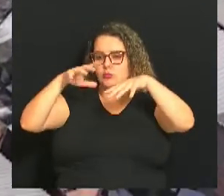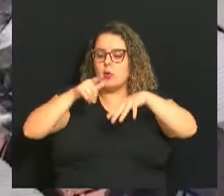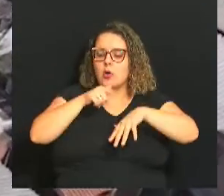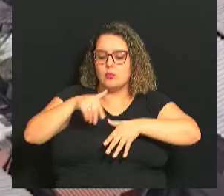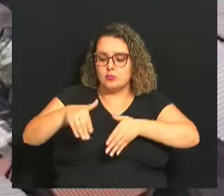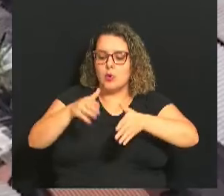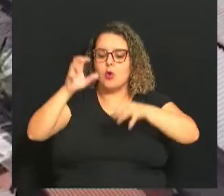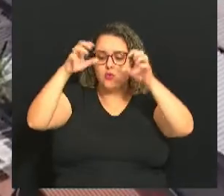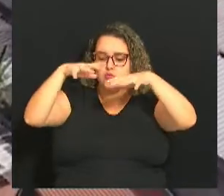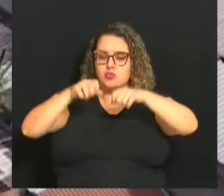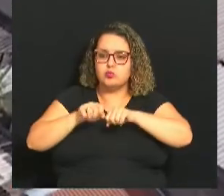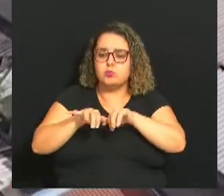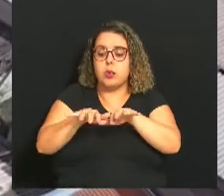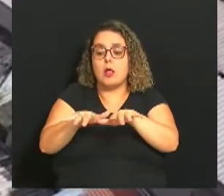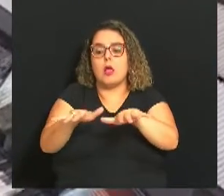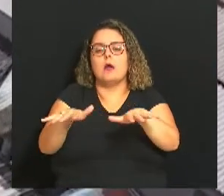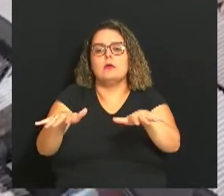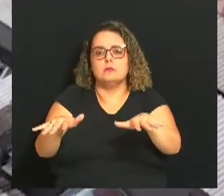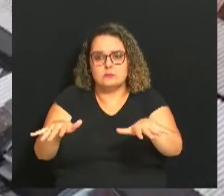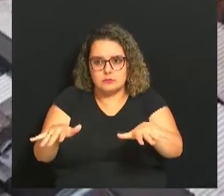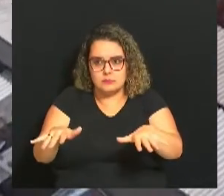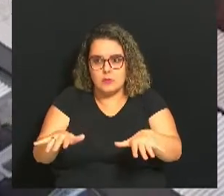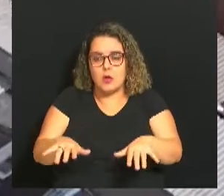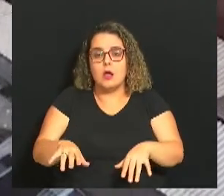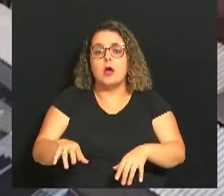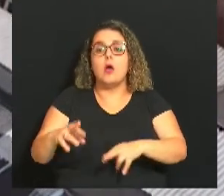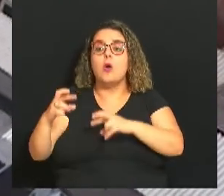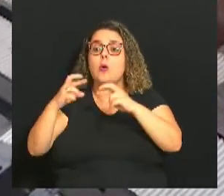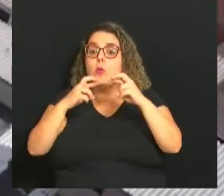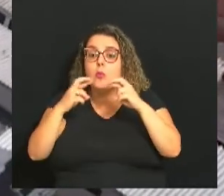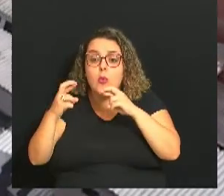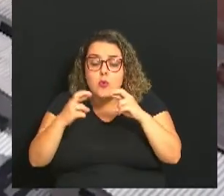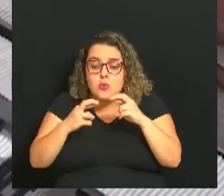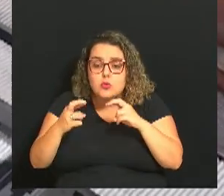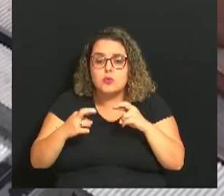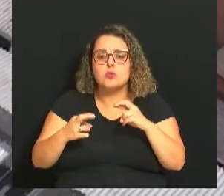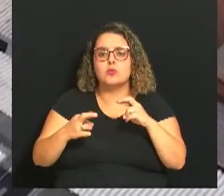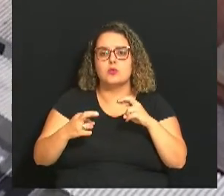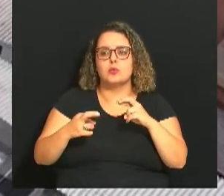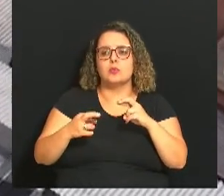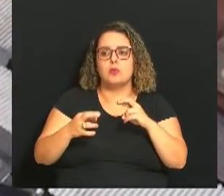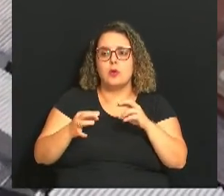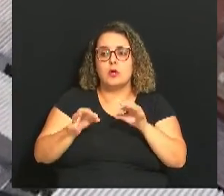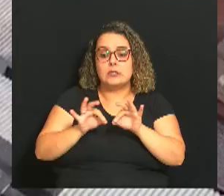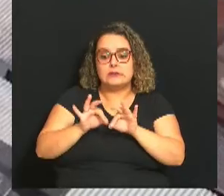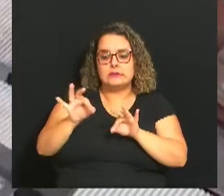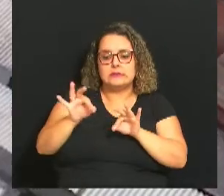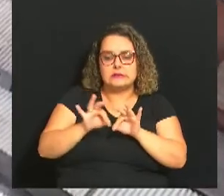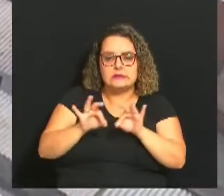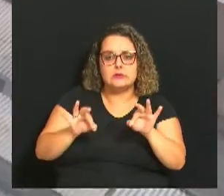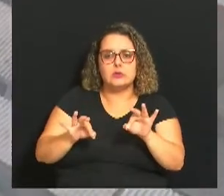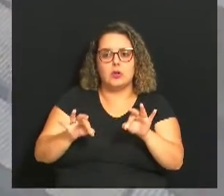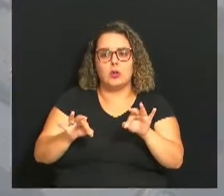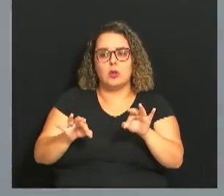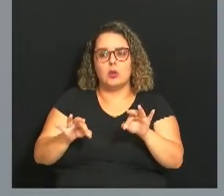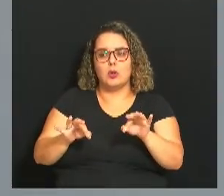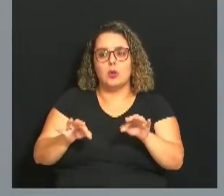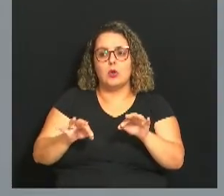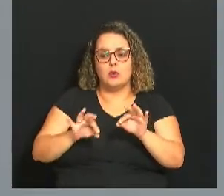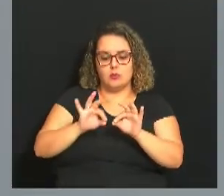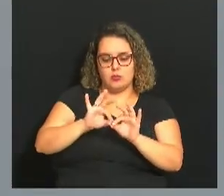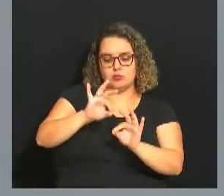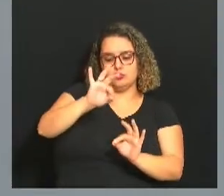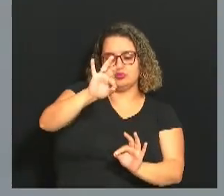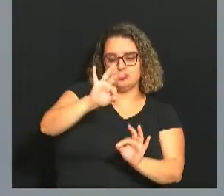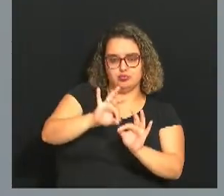É monitoramento, é implantar sistemas de monitoramento, ou seja, réguas, estações automáticas que façam a medição da cota